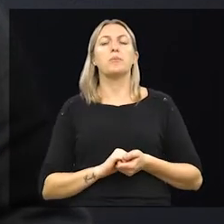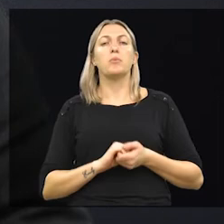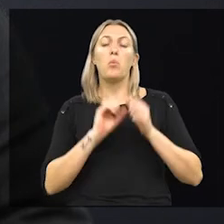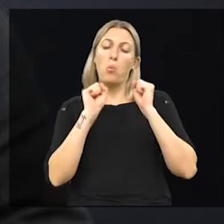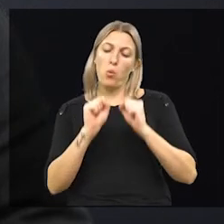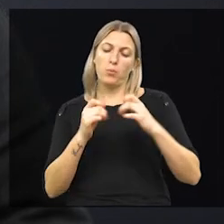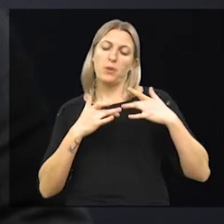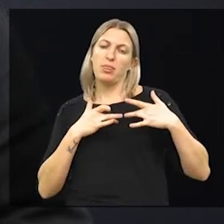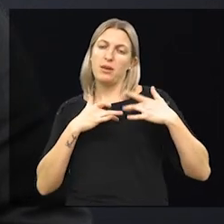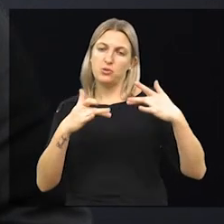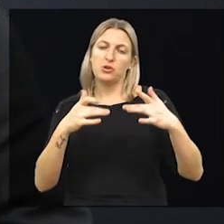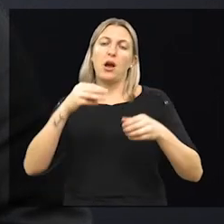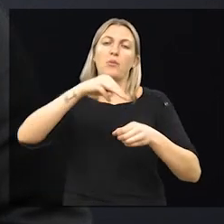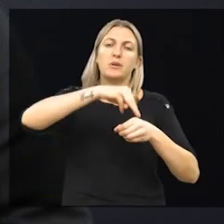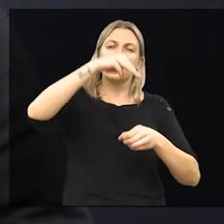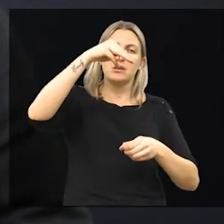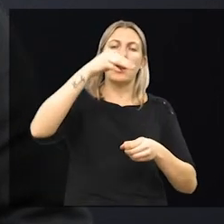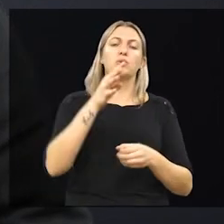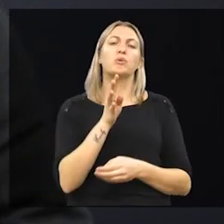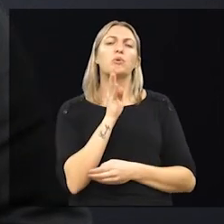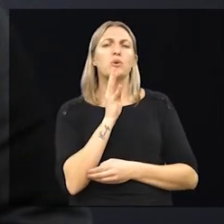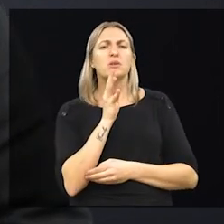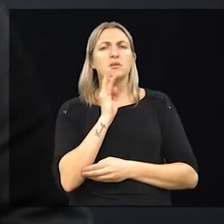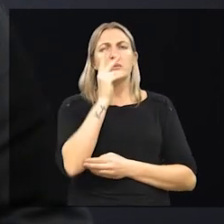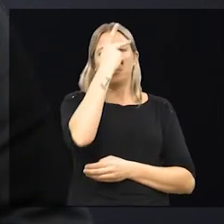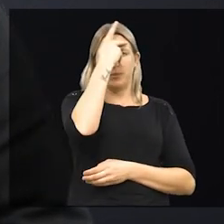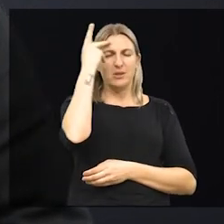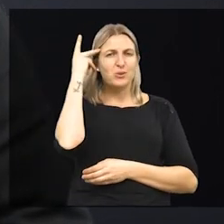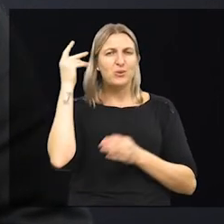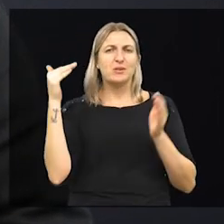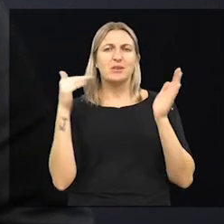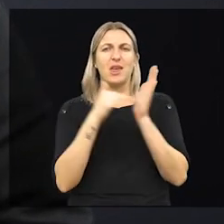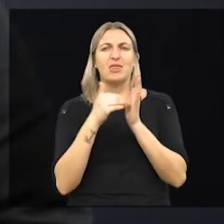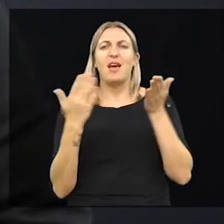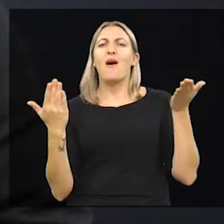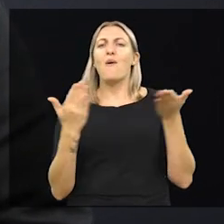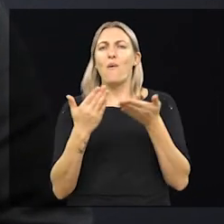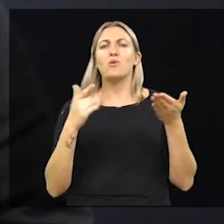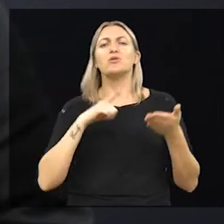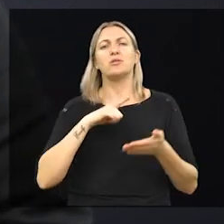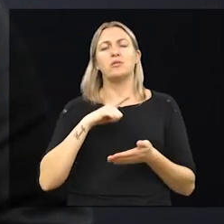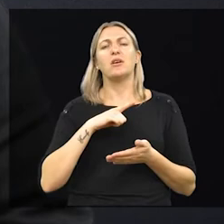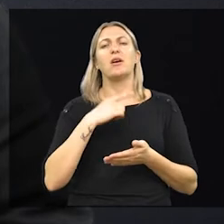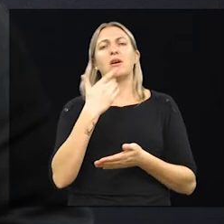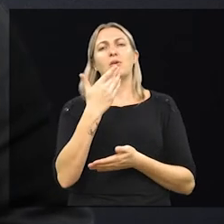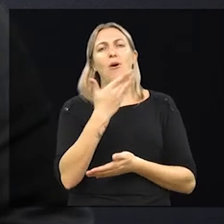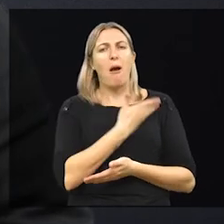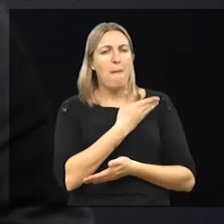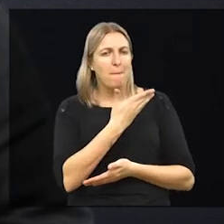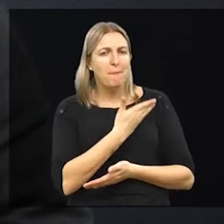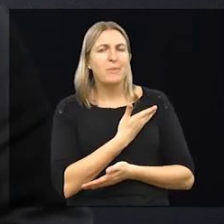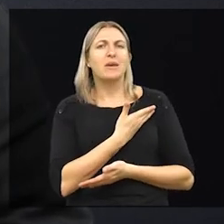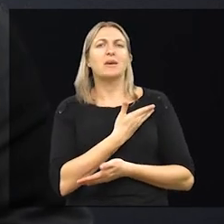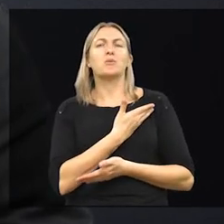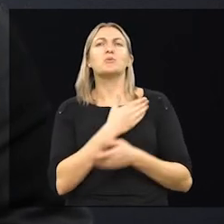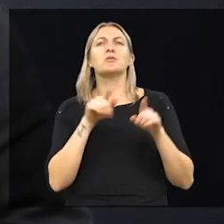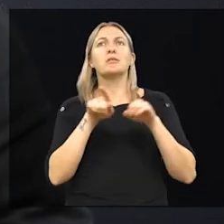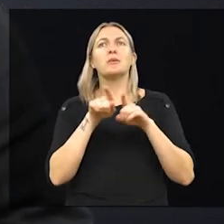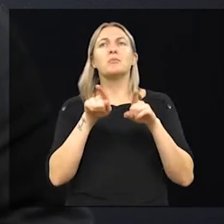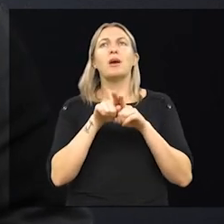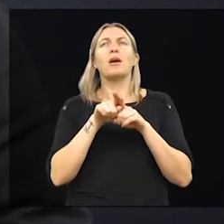não é mais do que até a carreira docente e durante o tempo do mestrado também eu